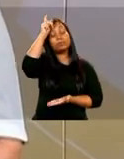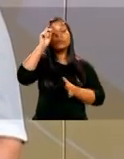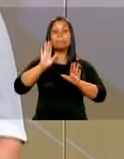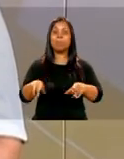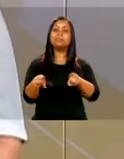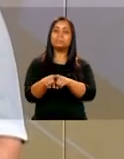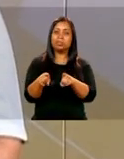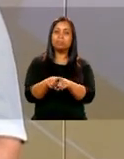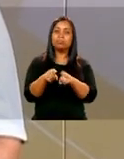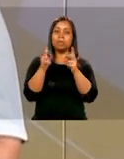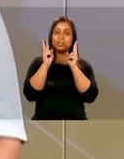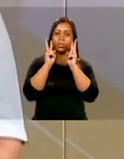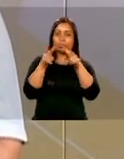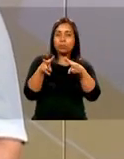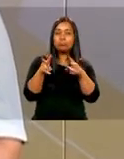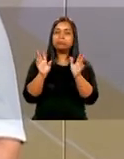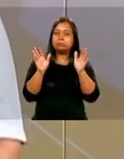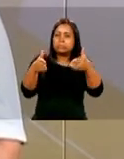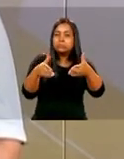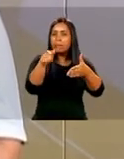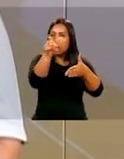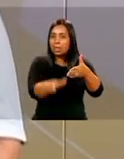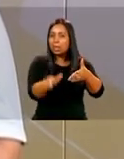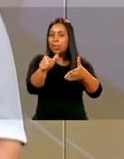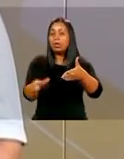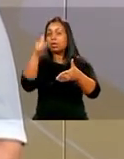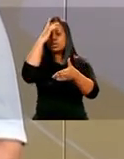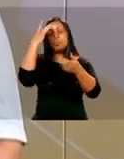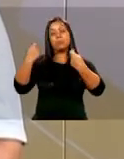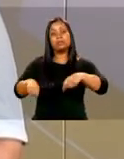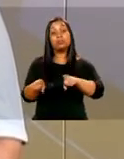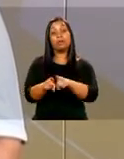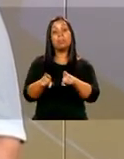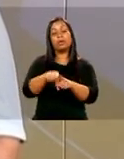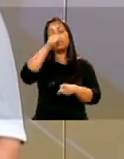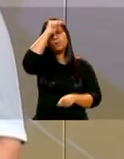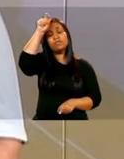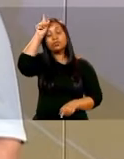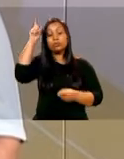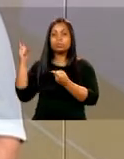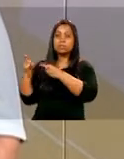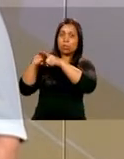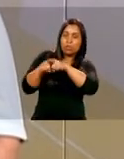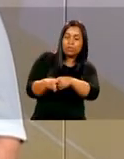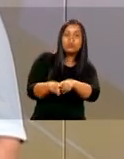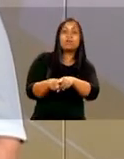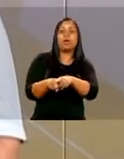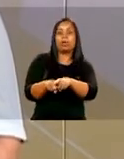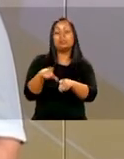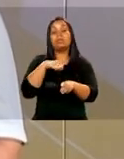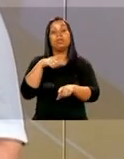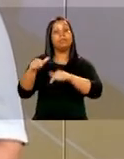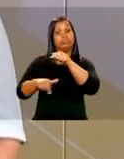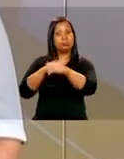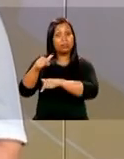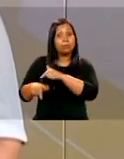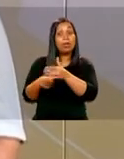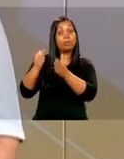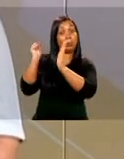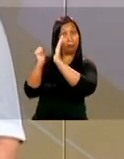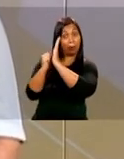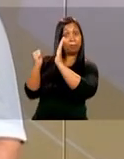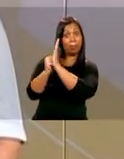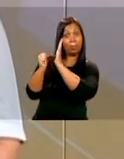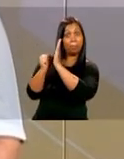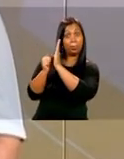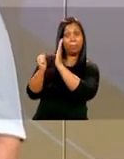mas também mantendo aquele olhar, né, daquele que necessita, das prefeituras que são conveniadas. Teve todo um trabalho aí de bater